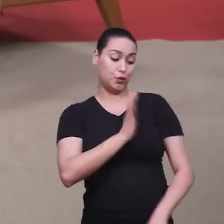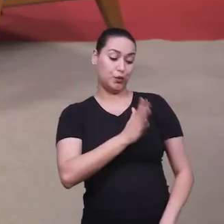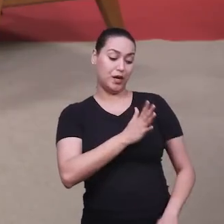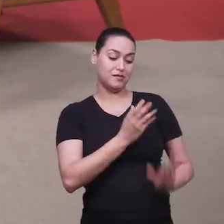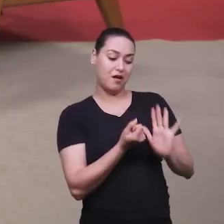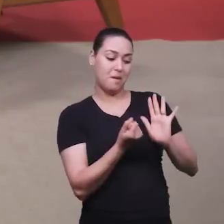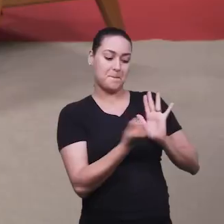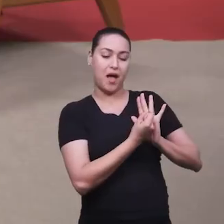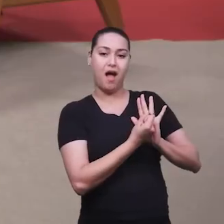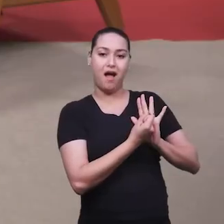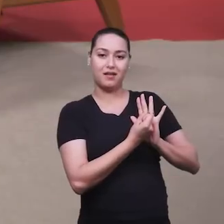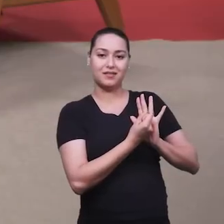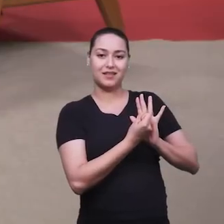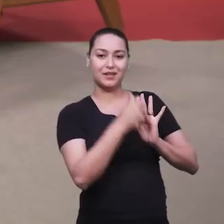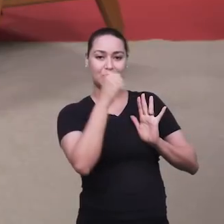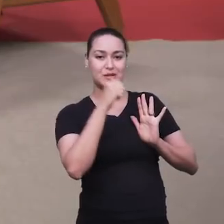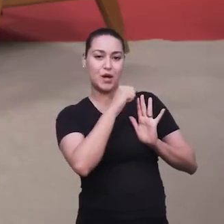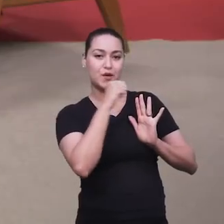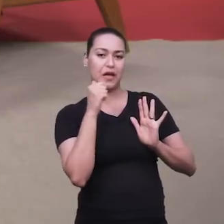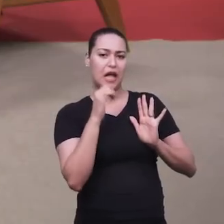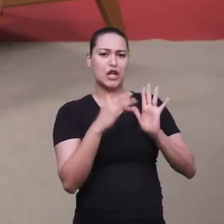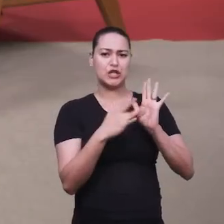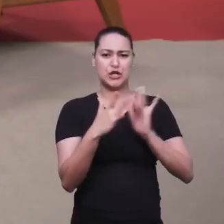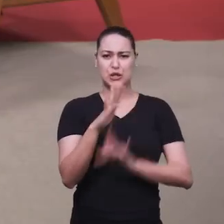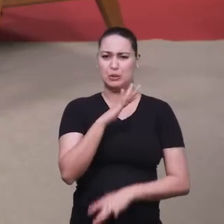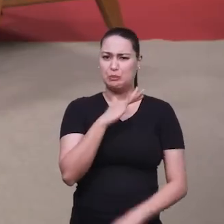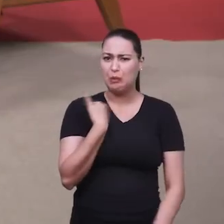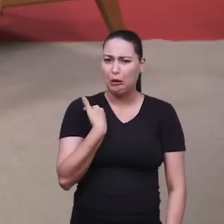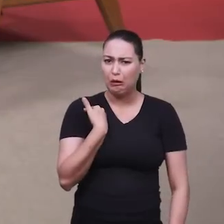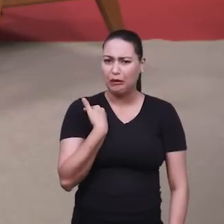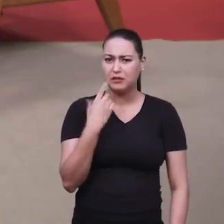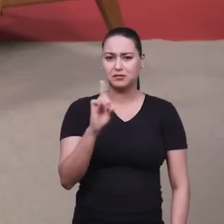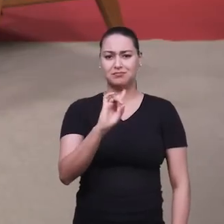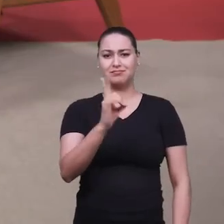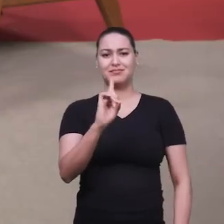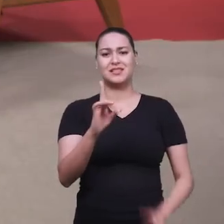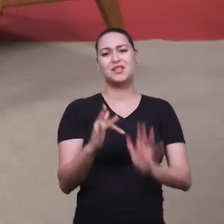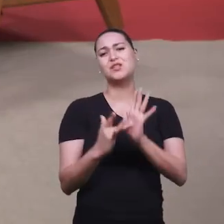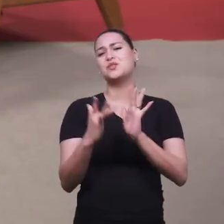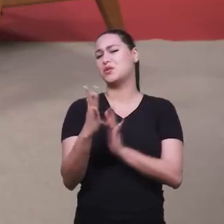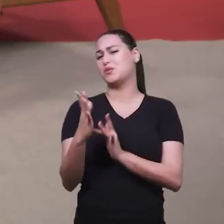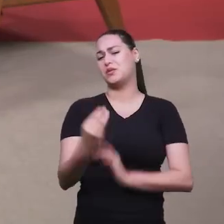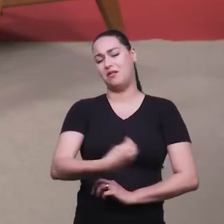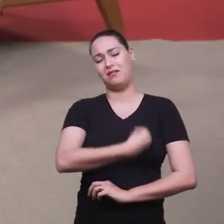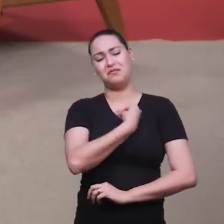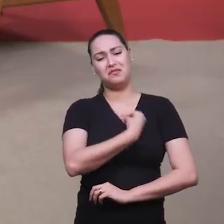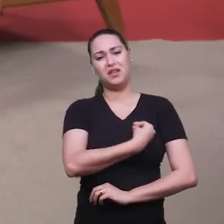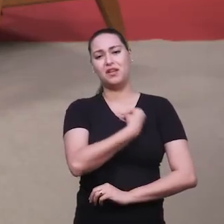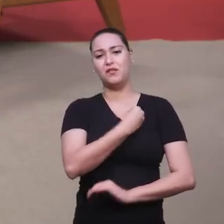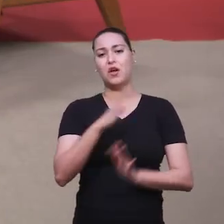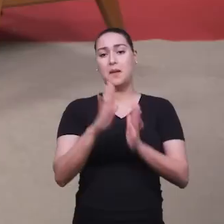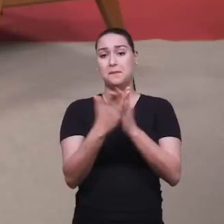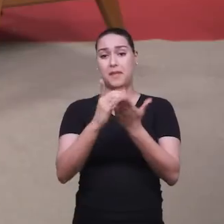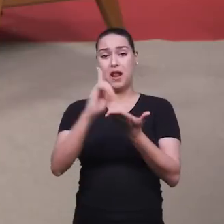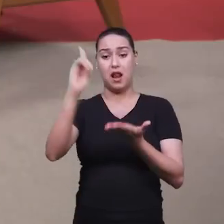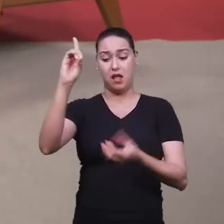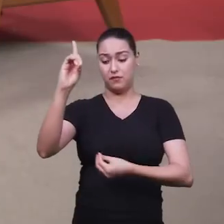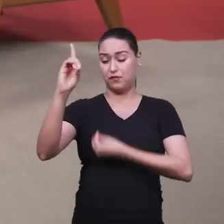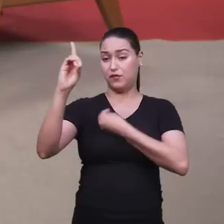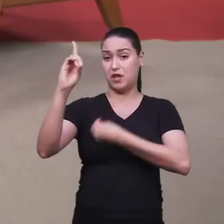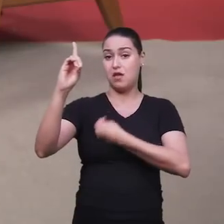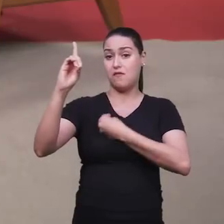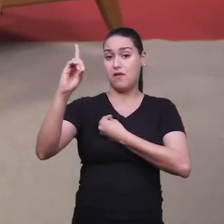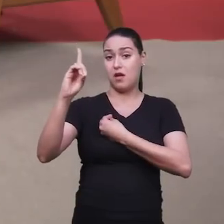marca da salvação, Glória a a Deus. marca do sacrifício. Mas Jesus não está morto, Amém. ele está vivo. A